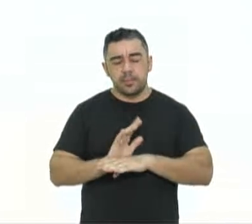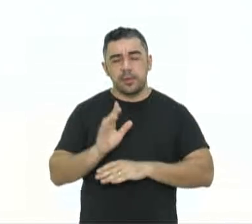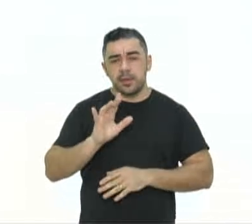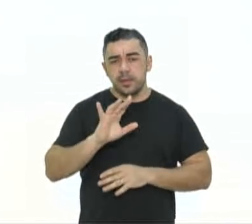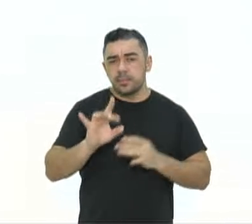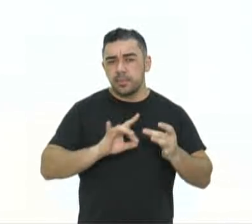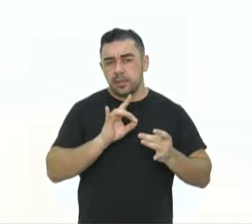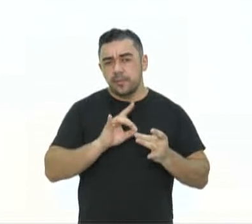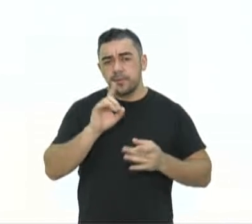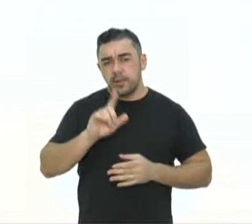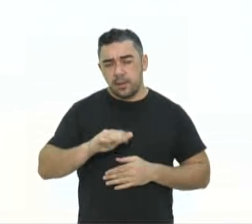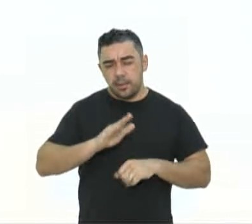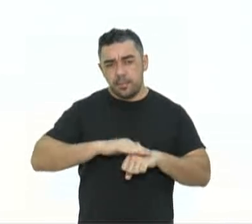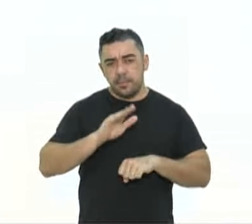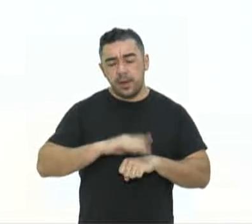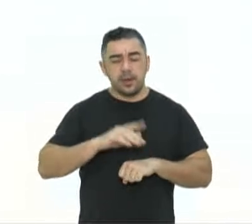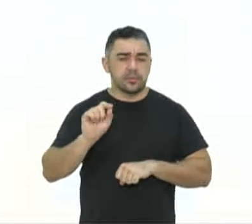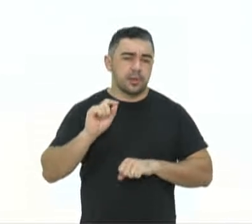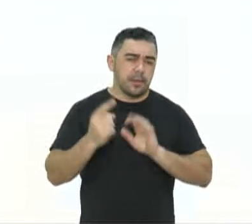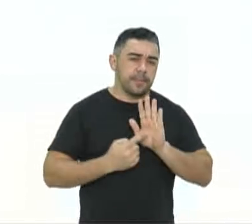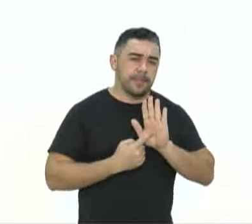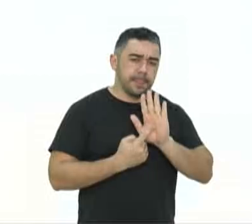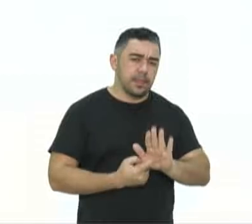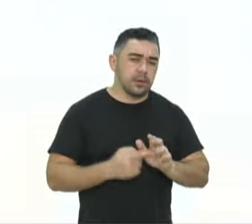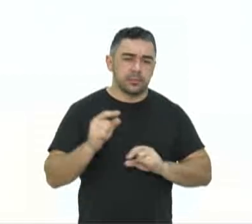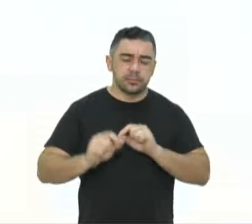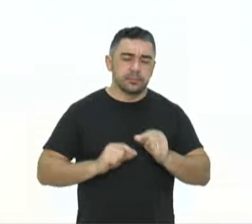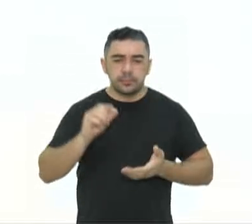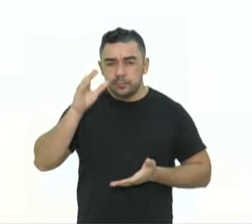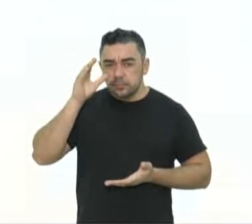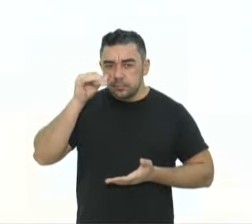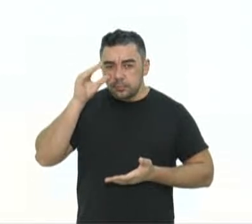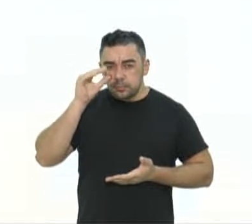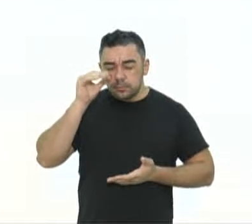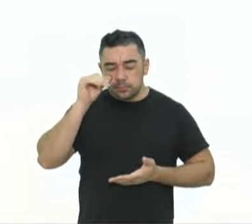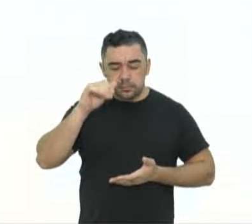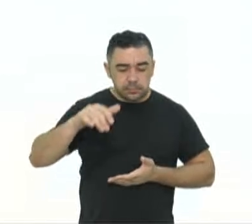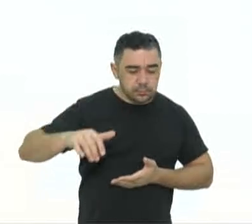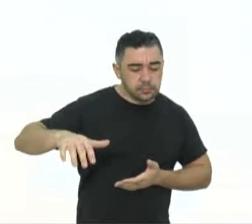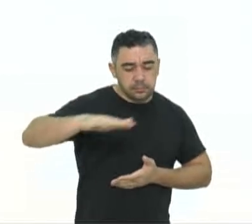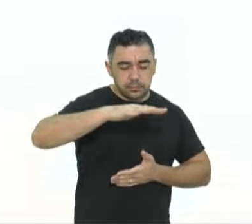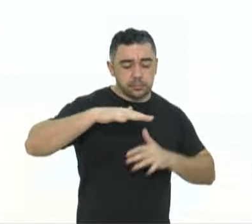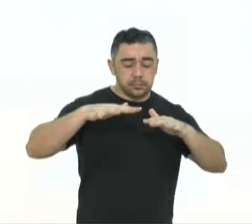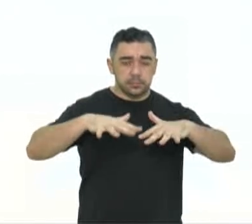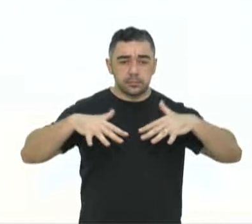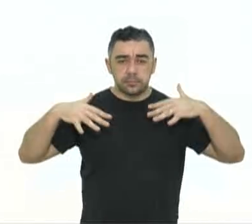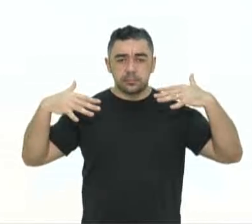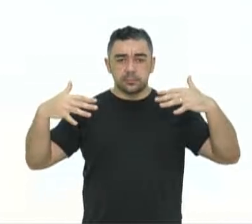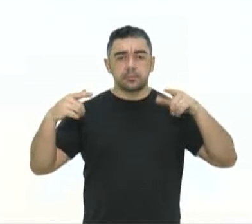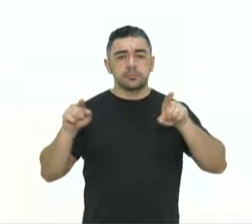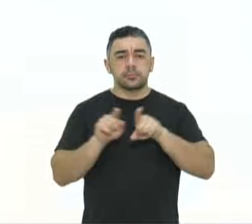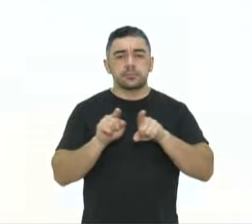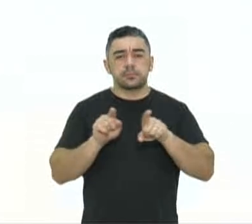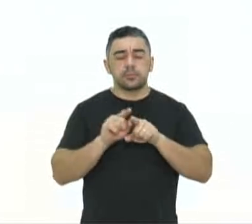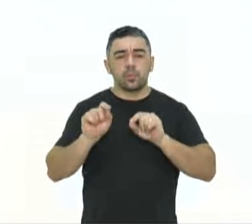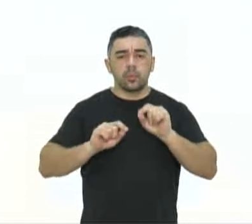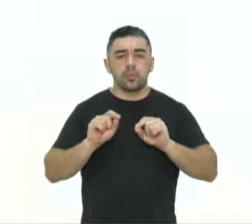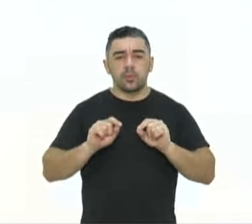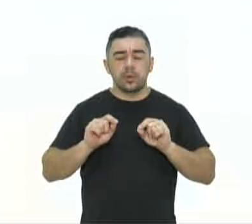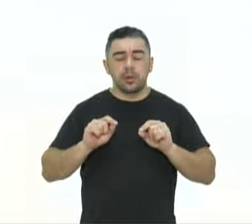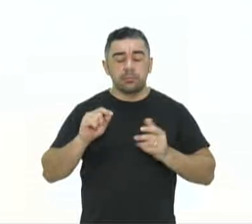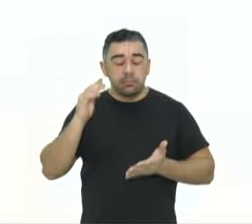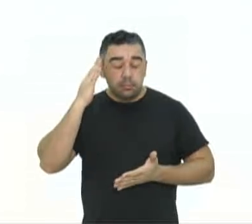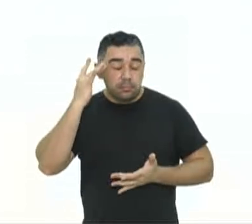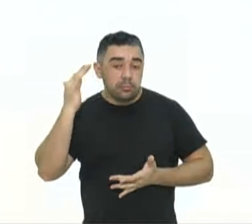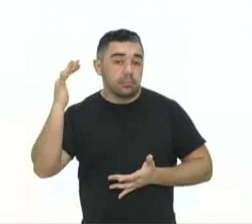especial a espetáculos que exploravam a curiosidade do público com relação ao sobrenatural e ao fantástico,